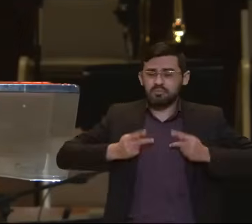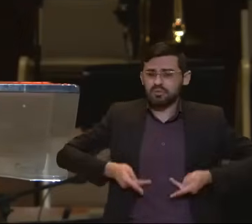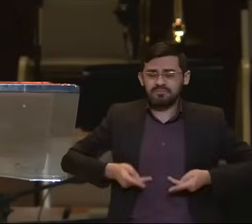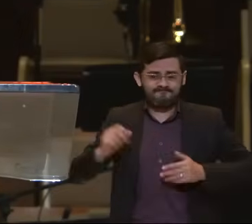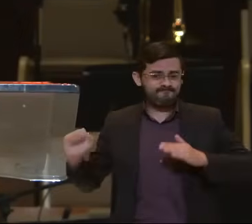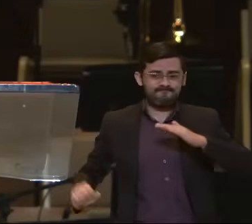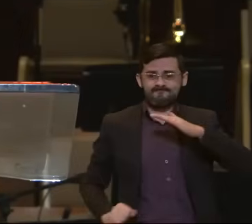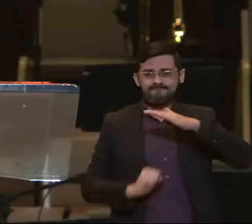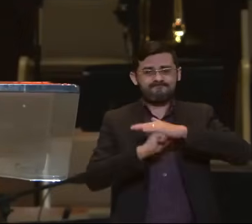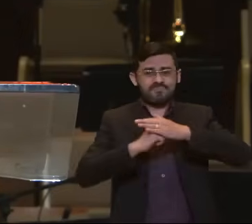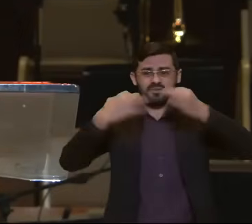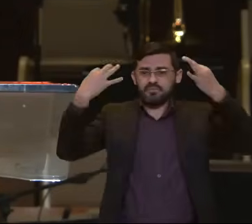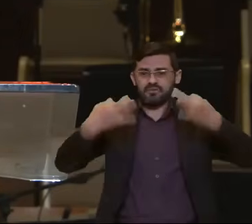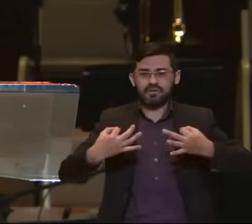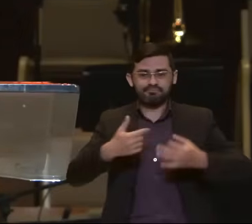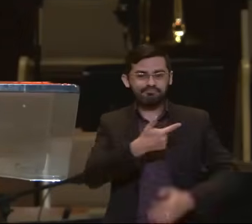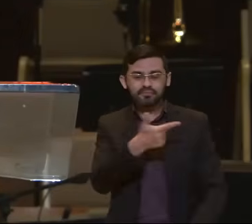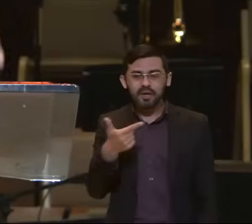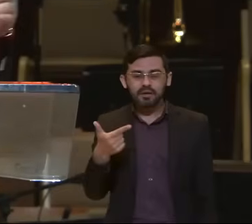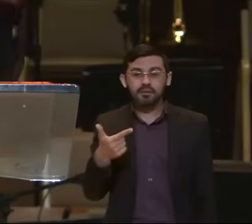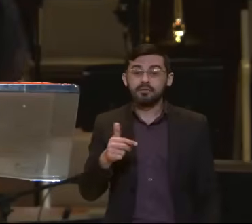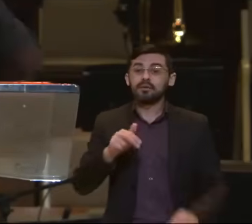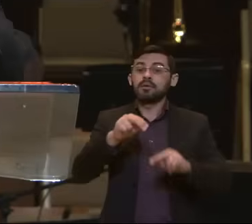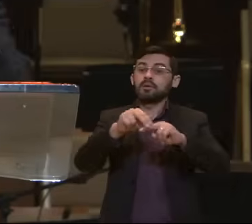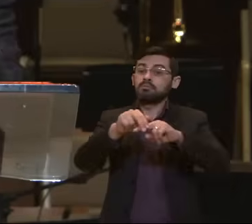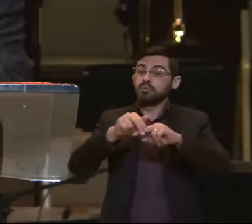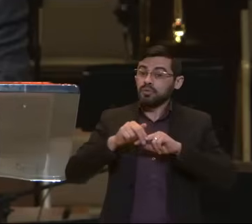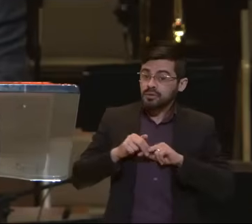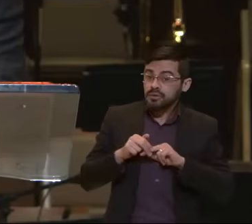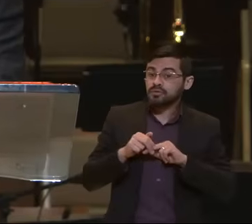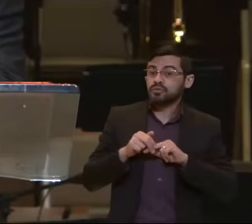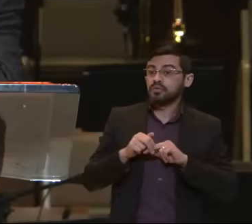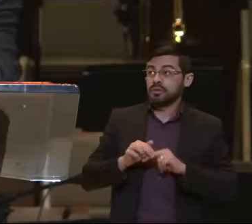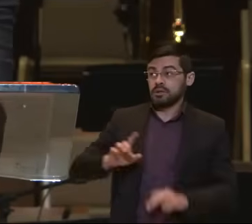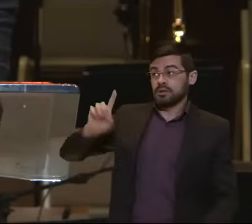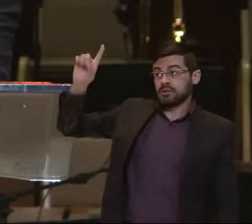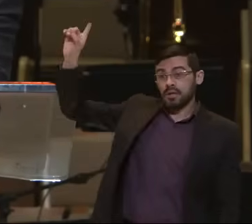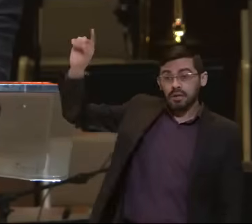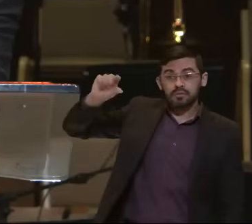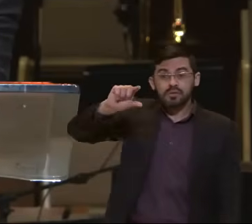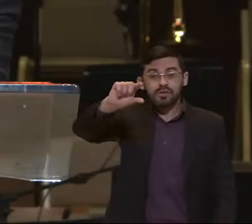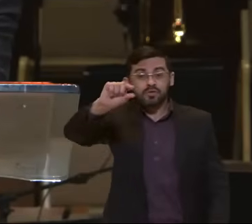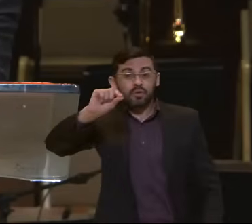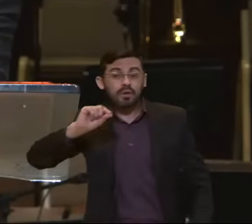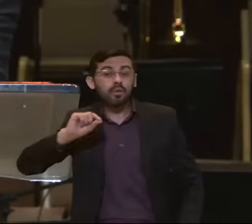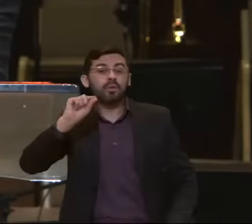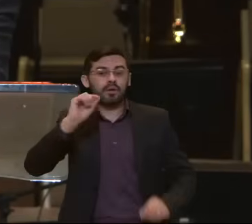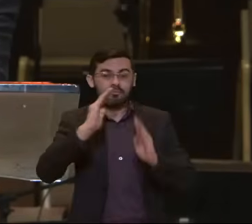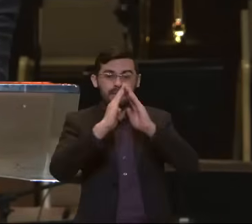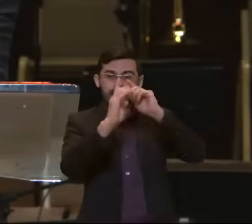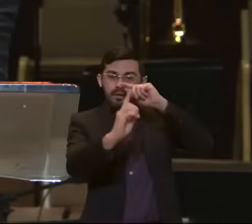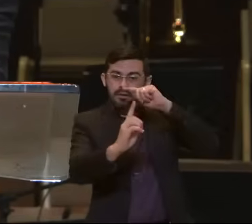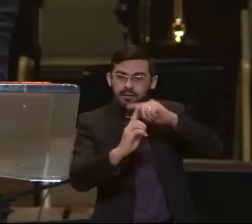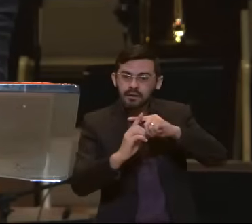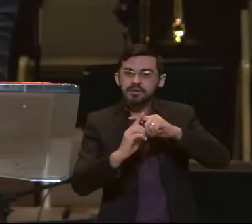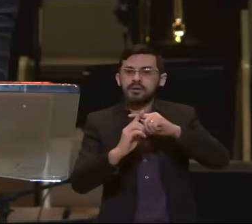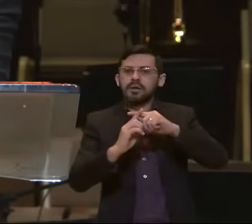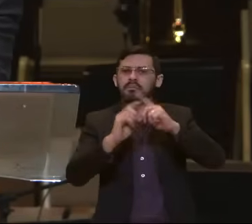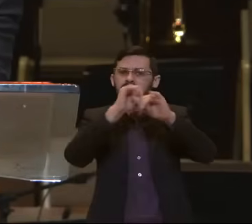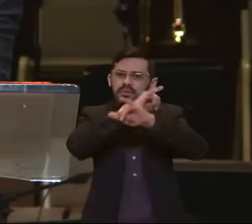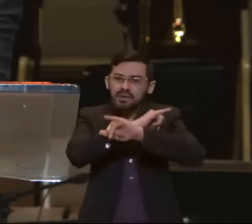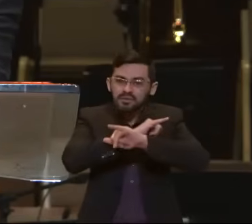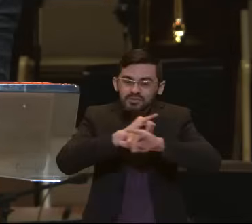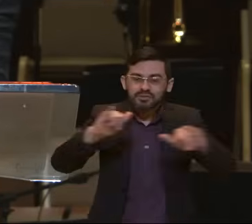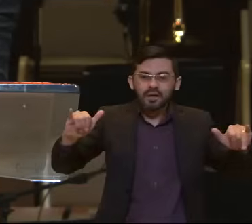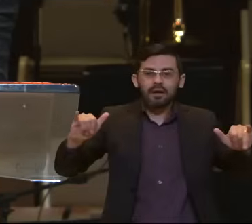e perfeito. Por isso Deus chamou a igreja para ser a voz profética da sociedade,